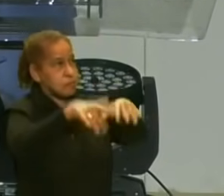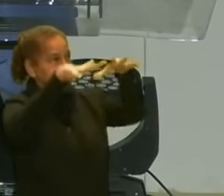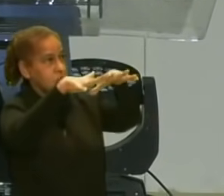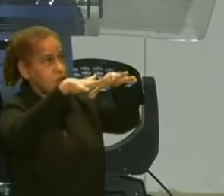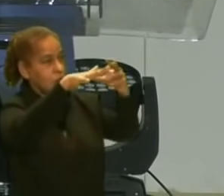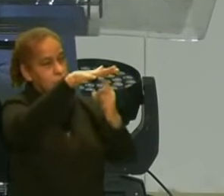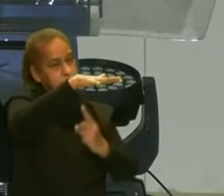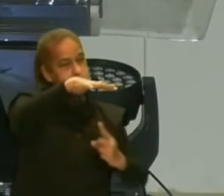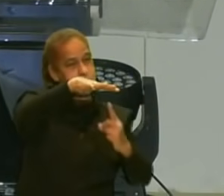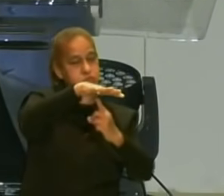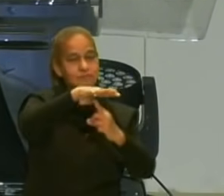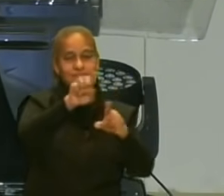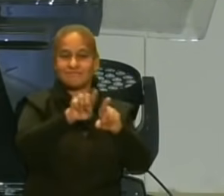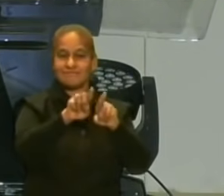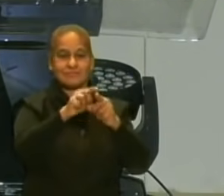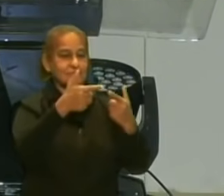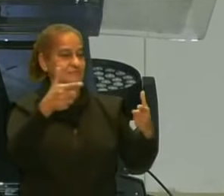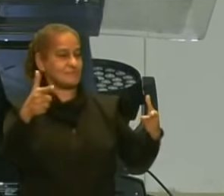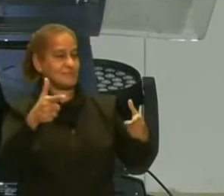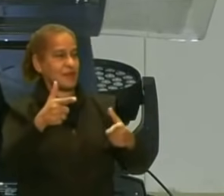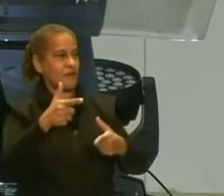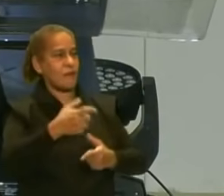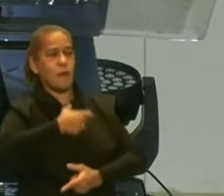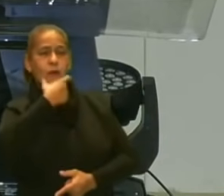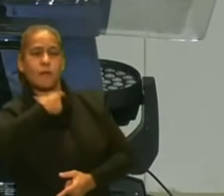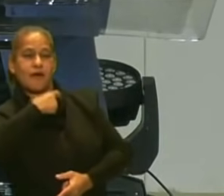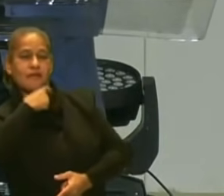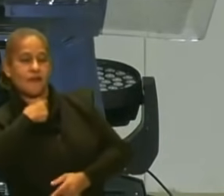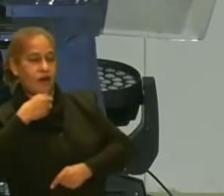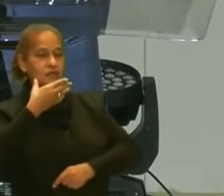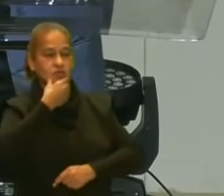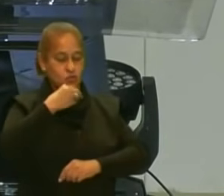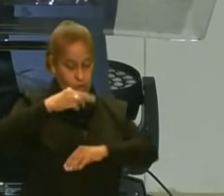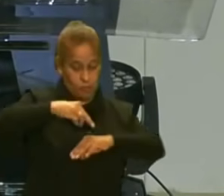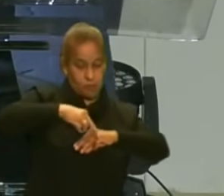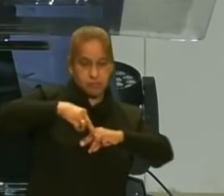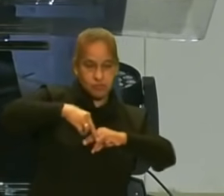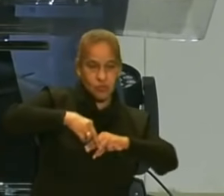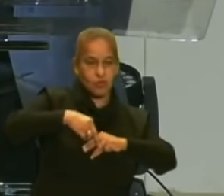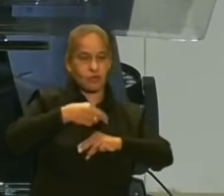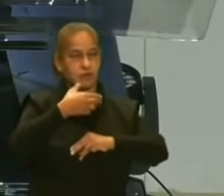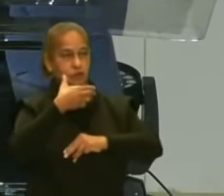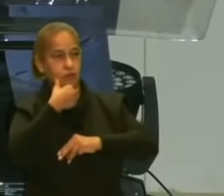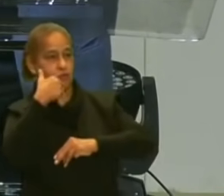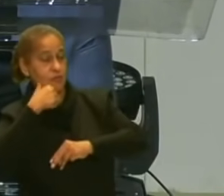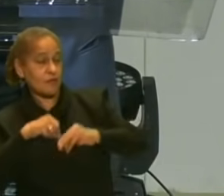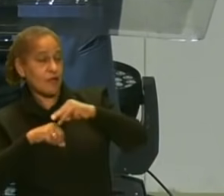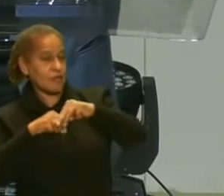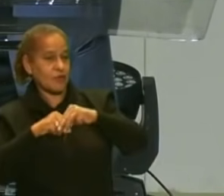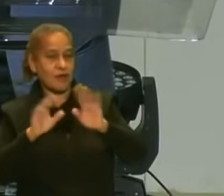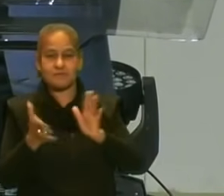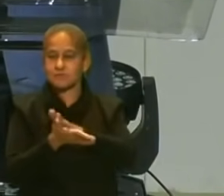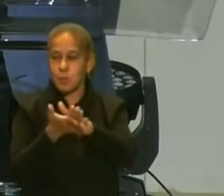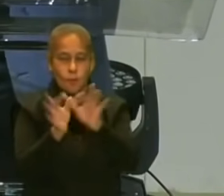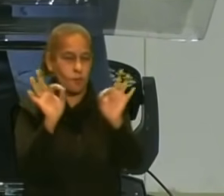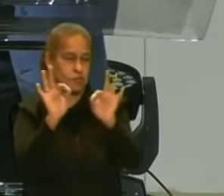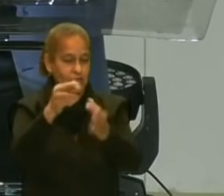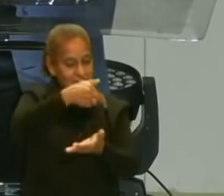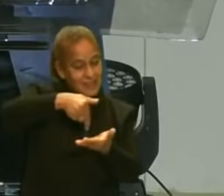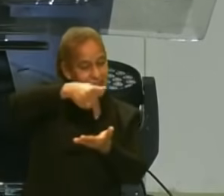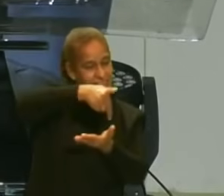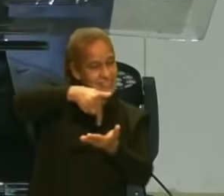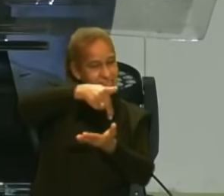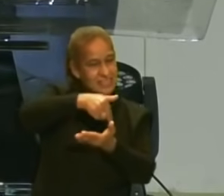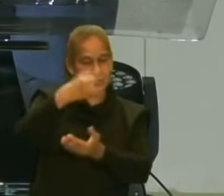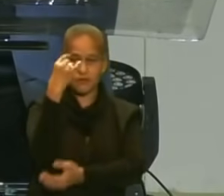se ouvirá ali a voz do noivo e da noiva. Seus mercadores eram os grandes do mundo. Todas as nações foram seduzidas